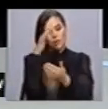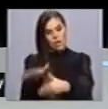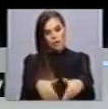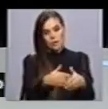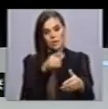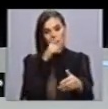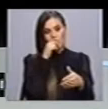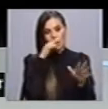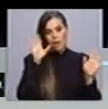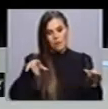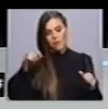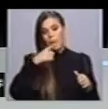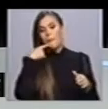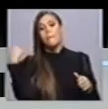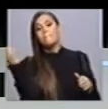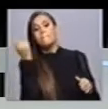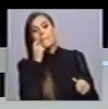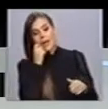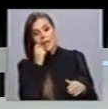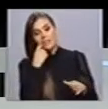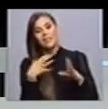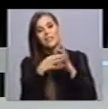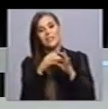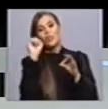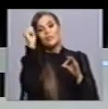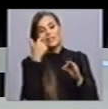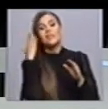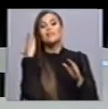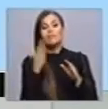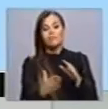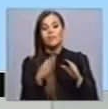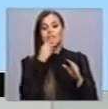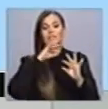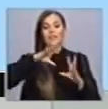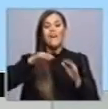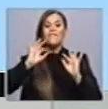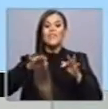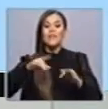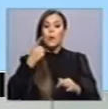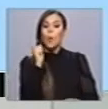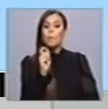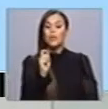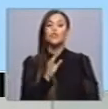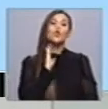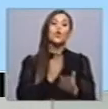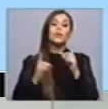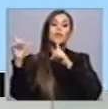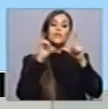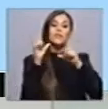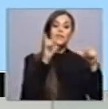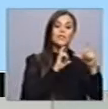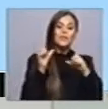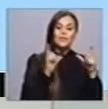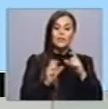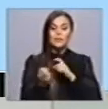das abelhas. Portanto, eis uma relação muito direta até do Sol na Terra. Miguel, para terminar, num minuto, as últimas fotografias da Cassini,